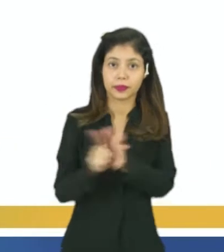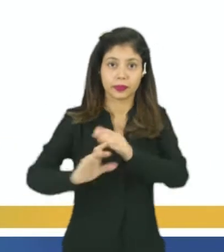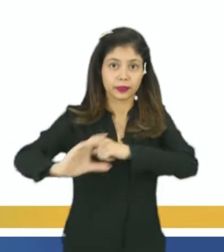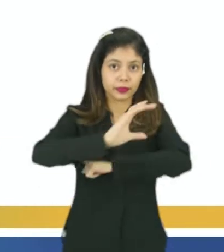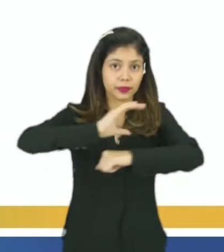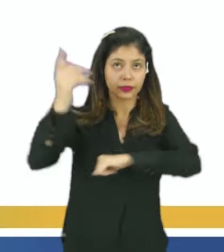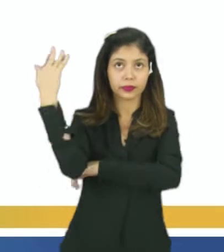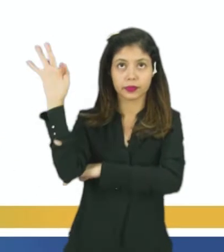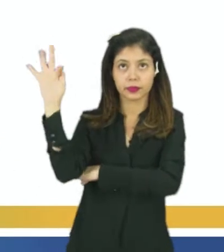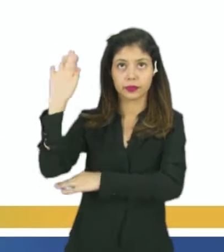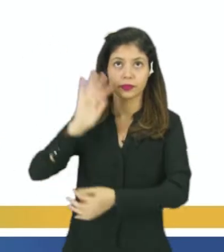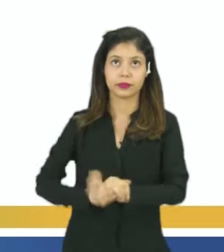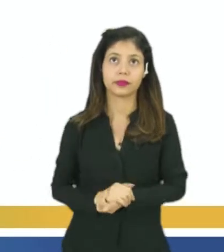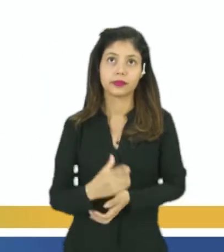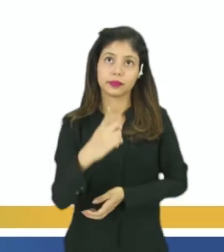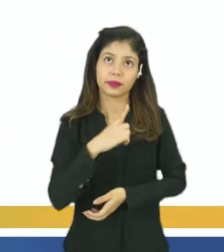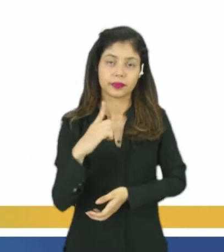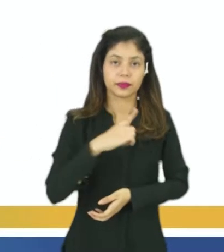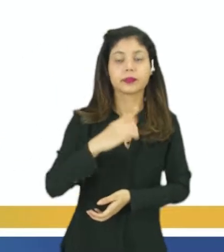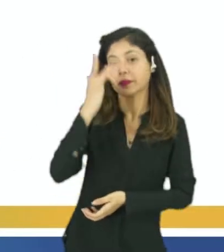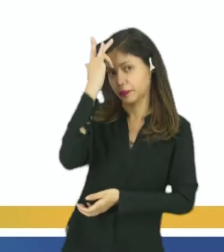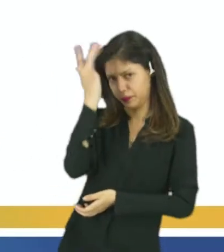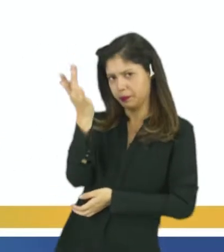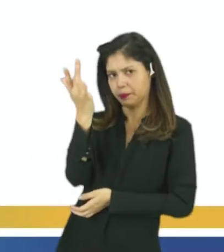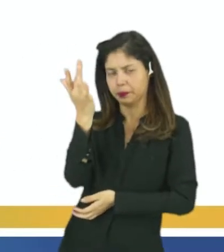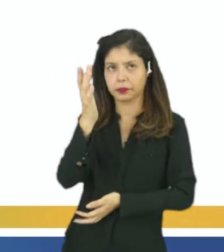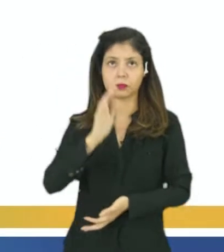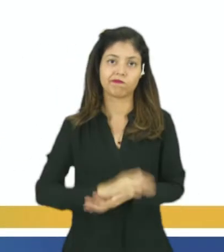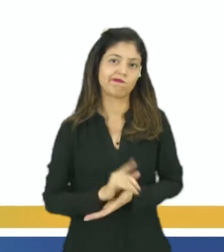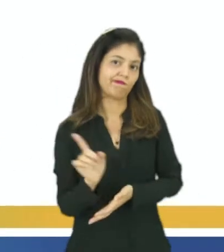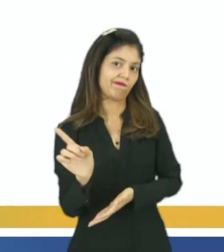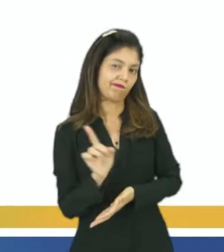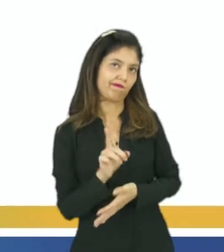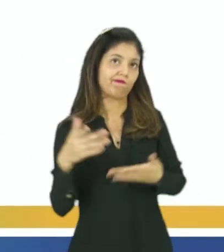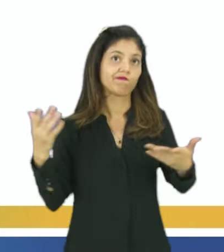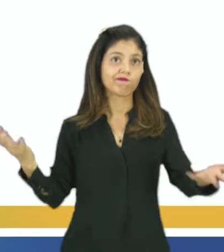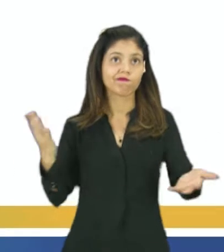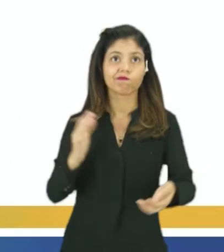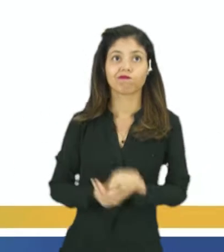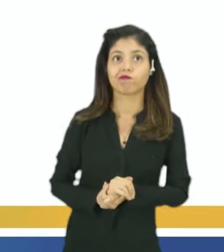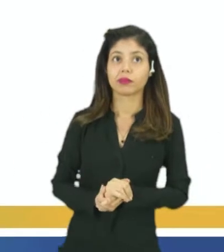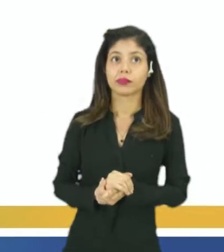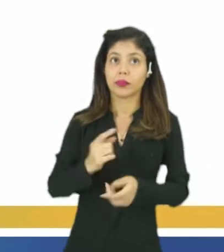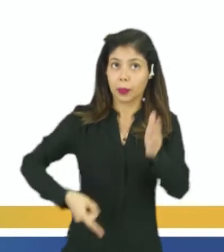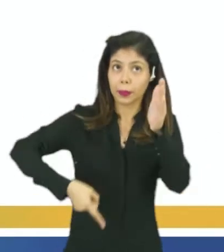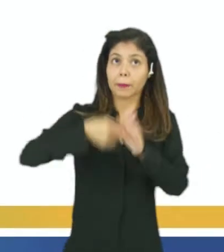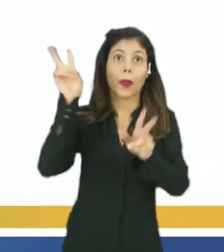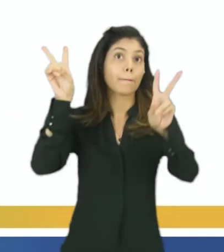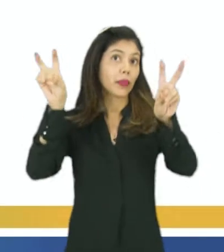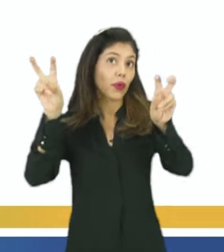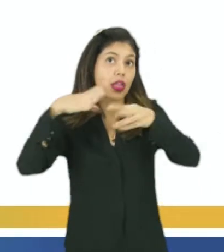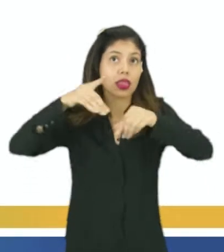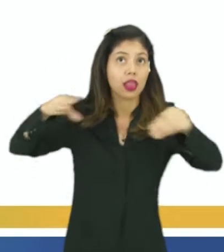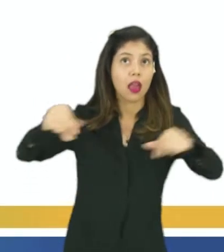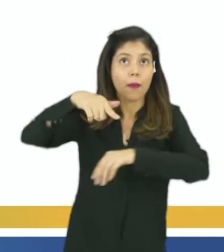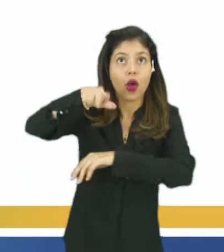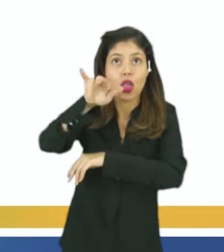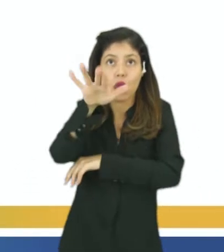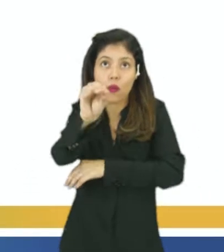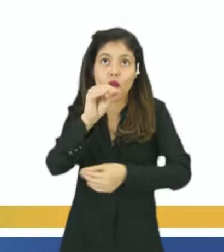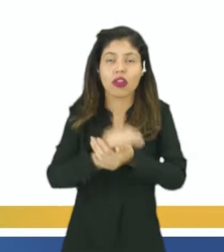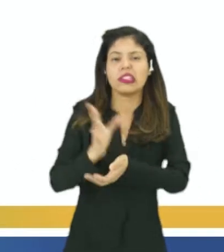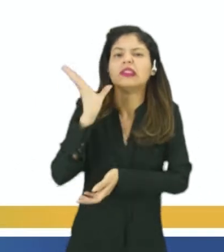pela Constituição Federal. Não tem sido fácil. A primeira titulação de uma terra de